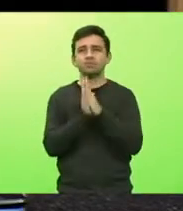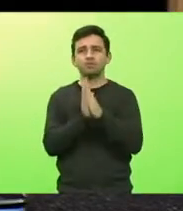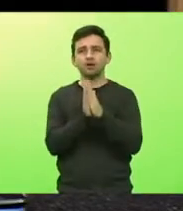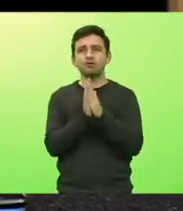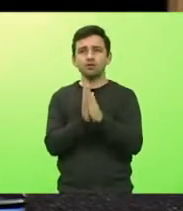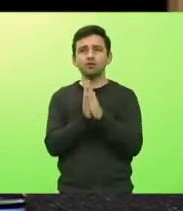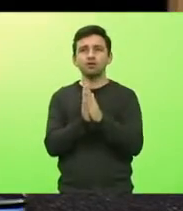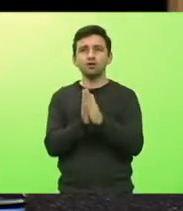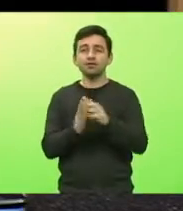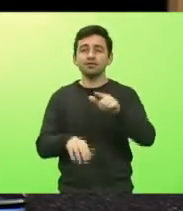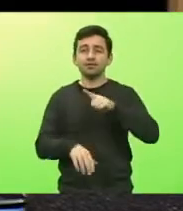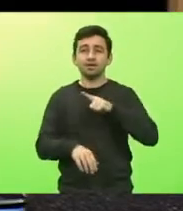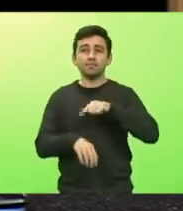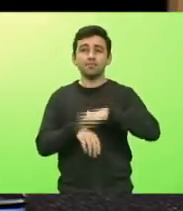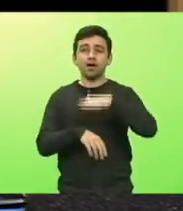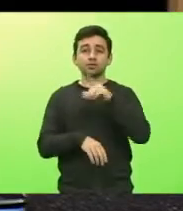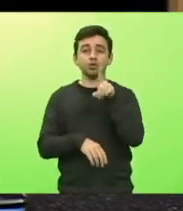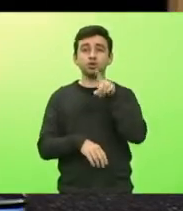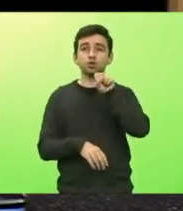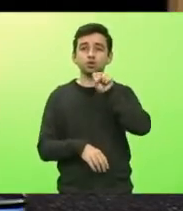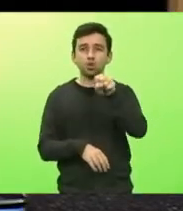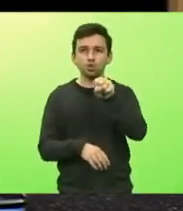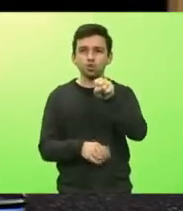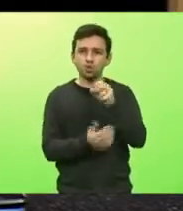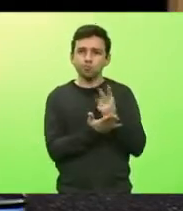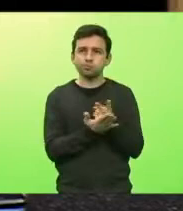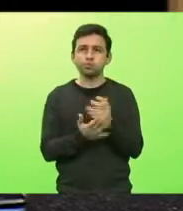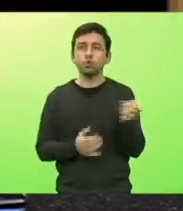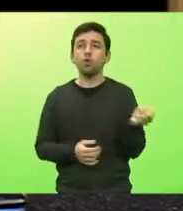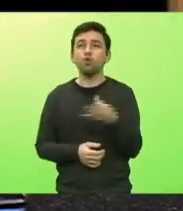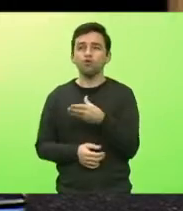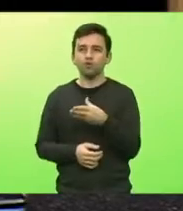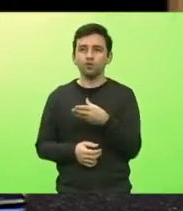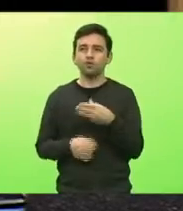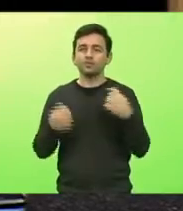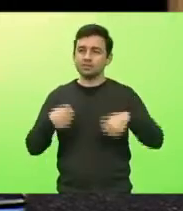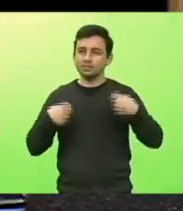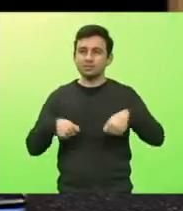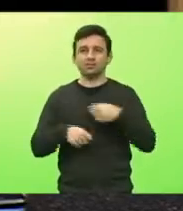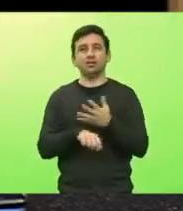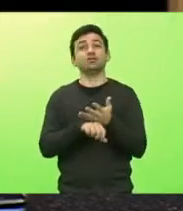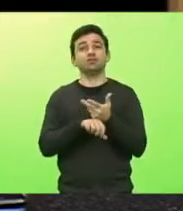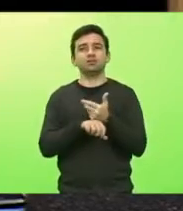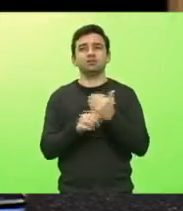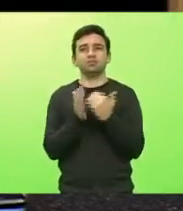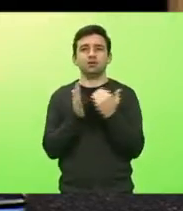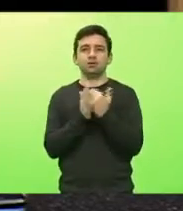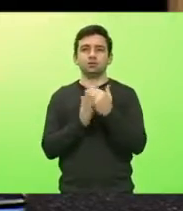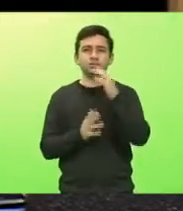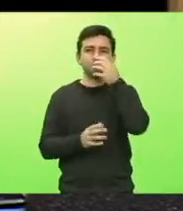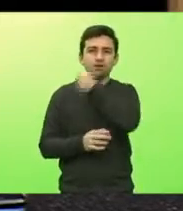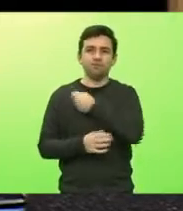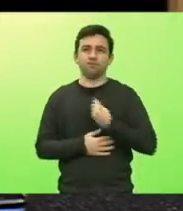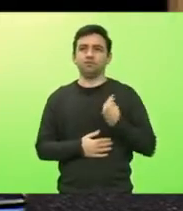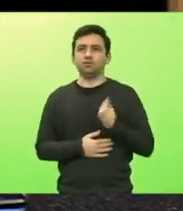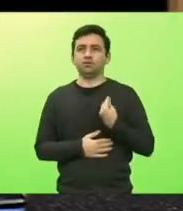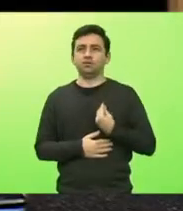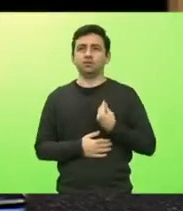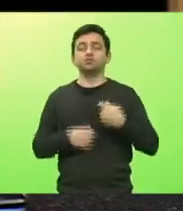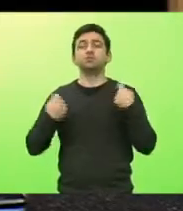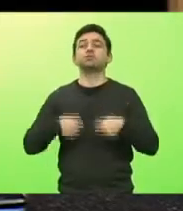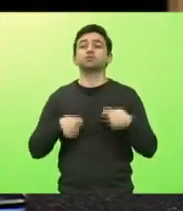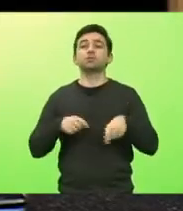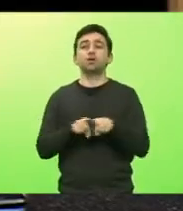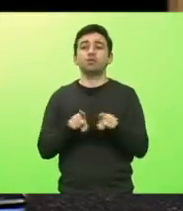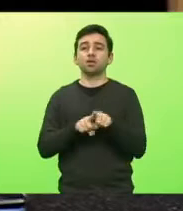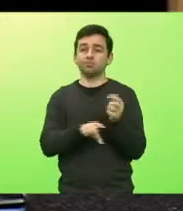mais 18 leitos para serem abertos no Hospital Regional. Isso vai agilizar muito e salvar vidas. Precisamos que, além da